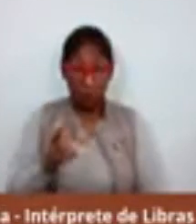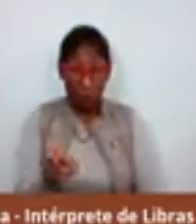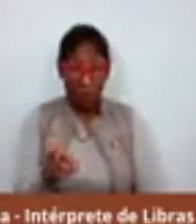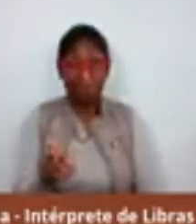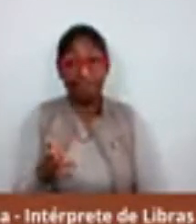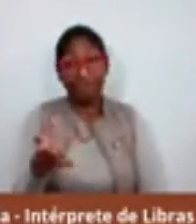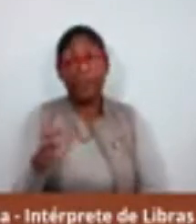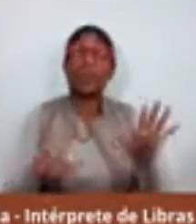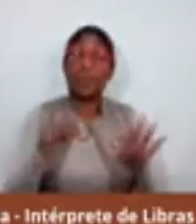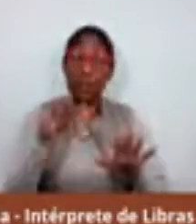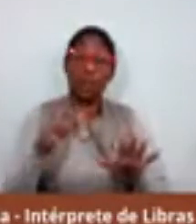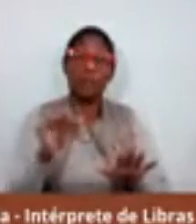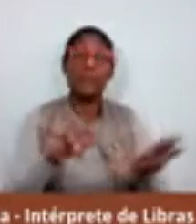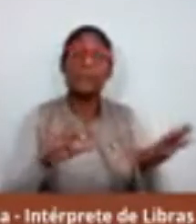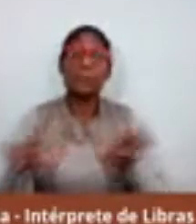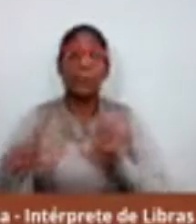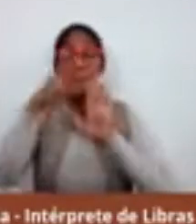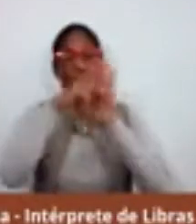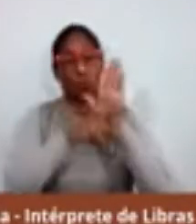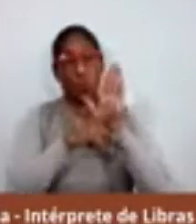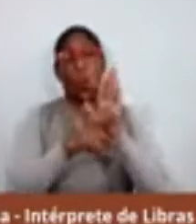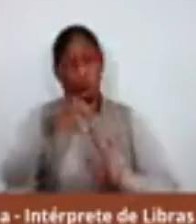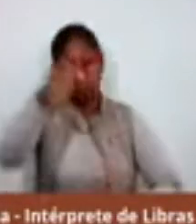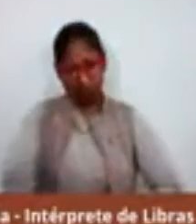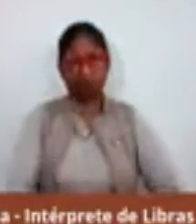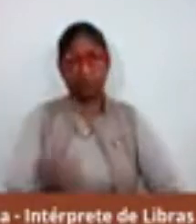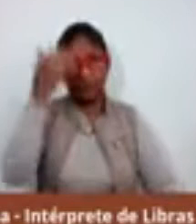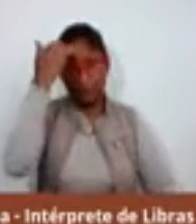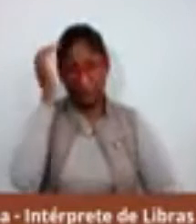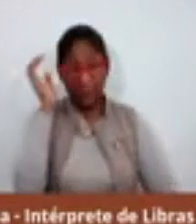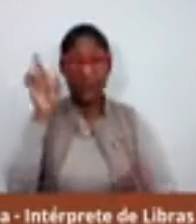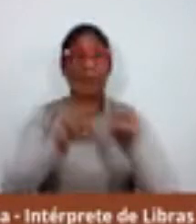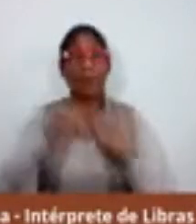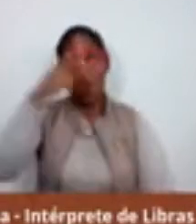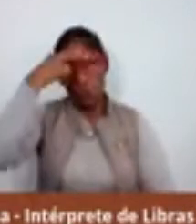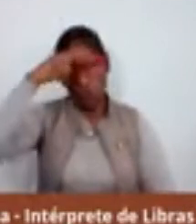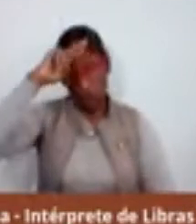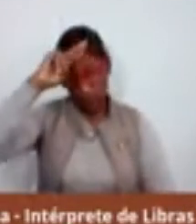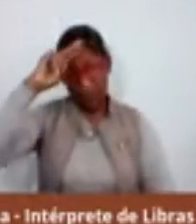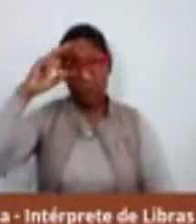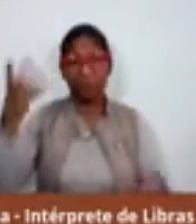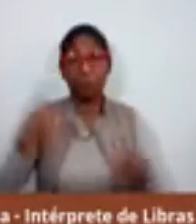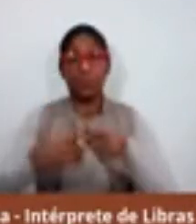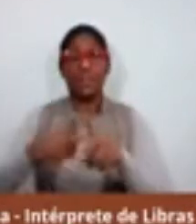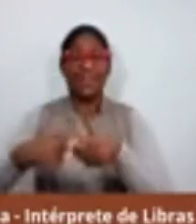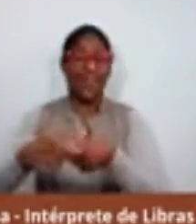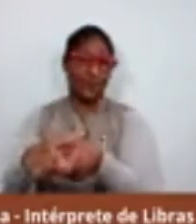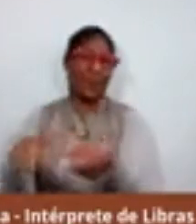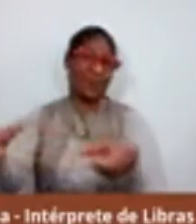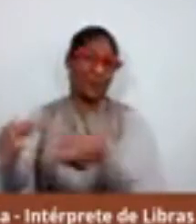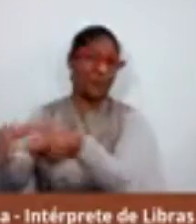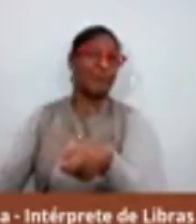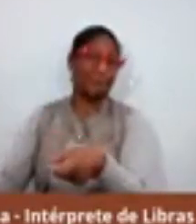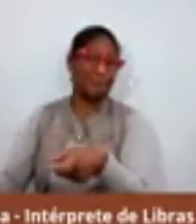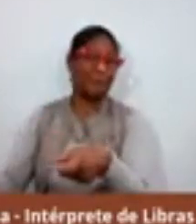mais rigorosos na região de Santa Maria e de Uruguaiana, que está também na macro-região de Santa Maria.